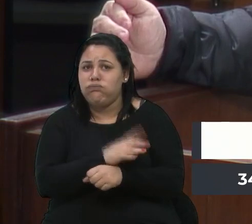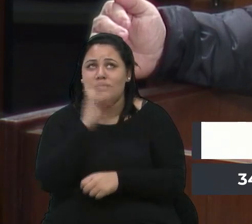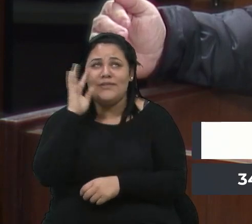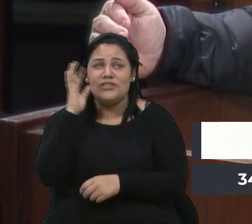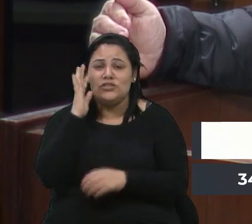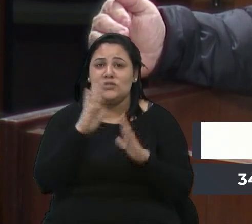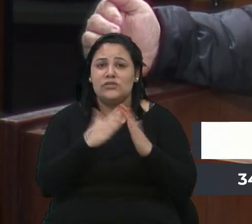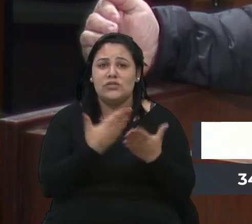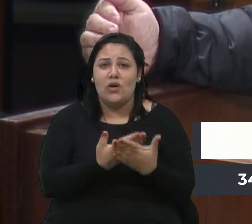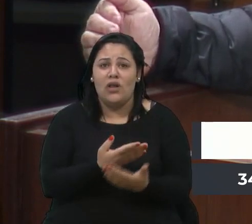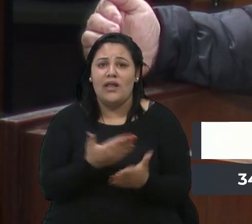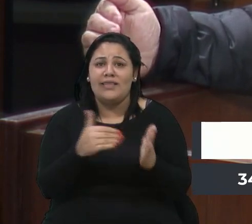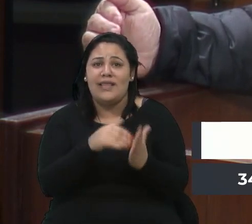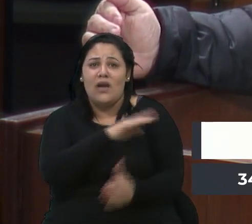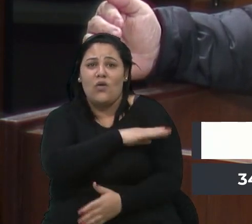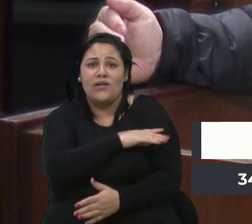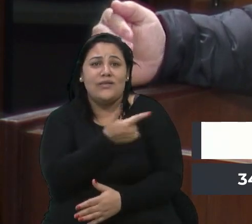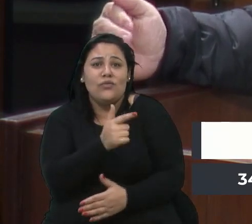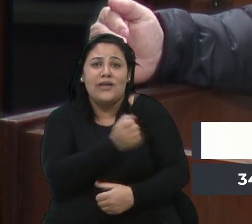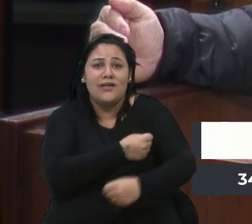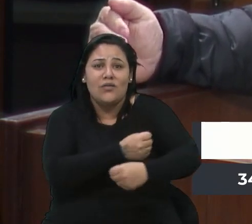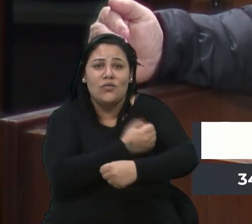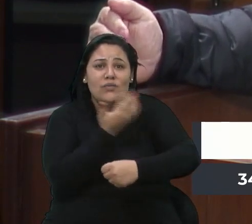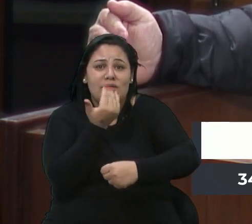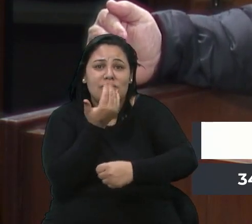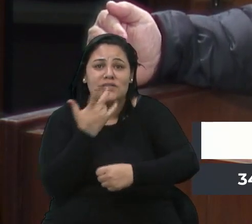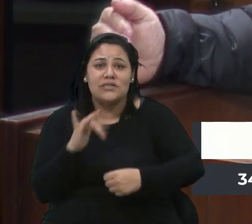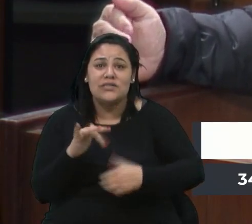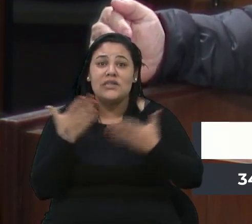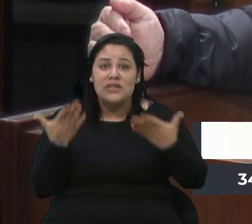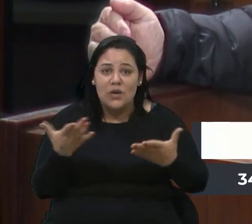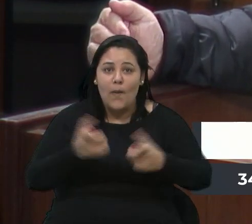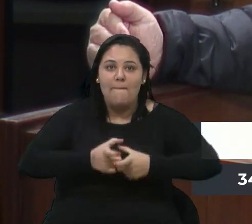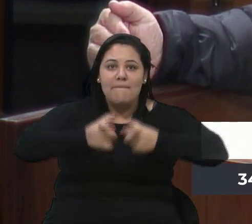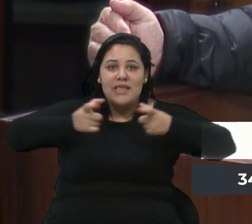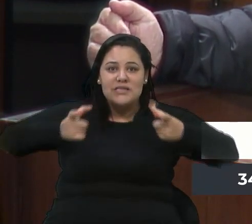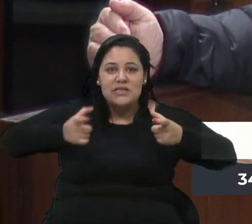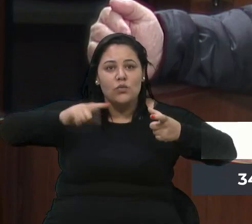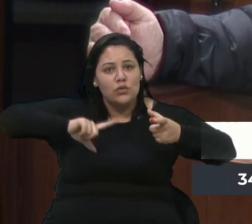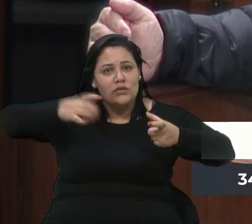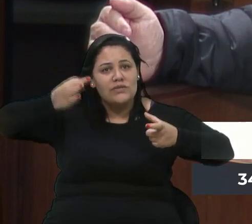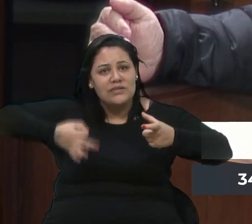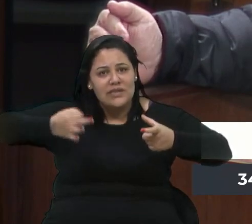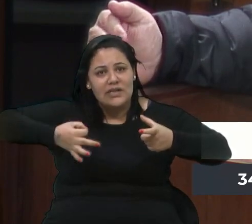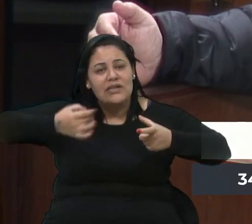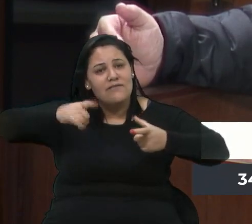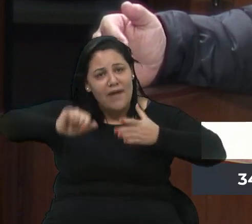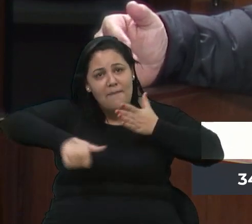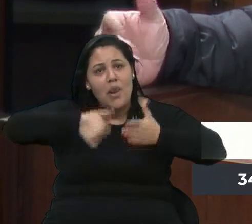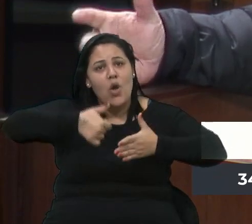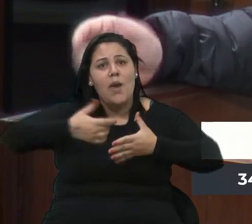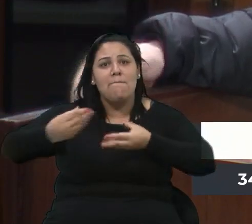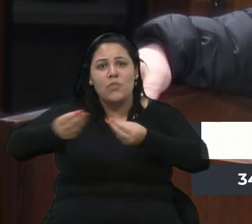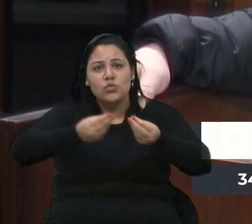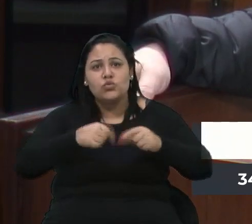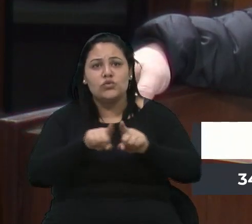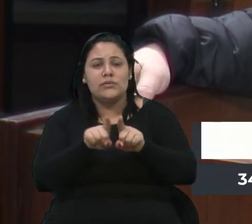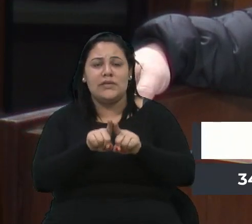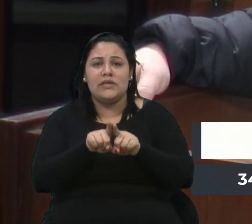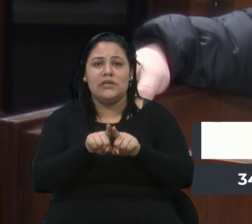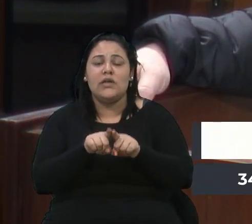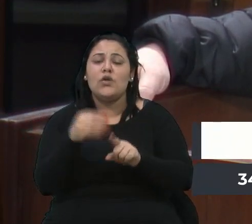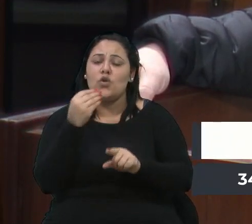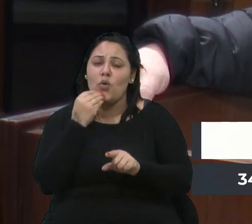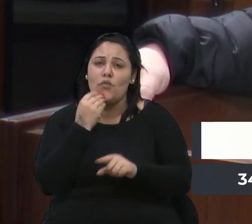tem até a 4ª série, nem refeitório não tem. Então, a ampliação lá, tenho certeza absoluta que vai melhorar muito. E também falar, é claro,